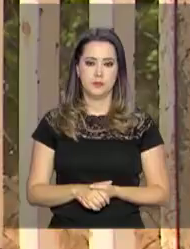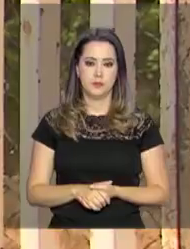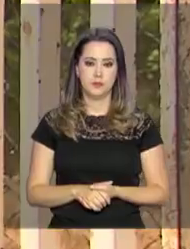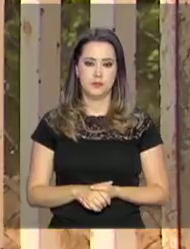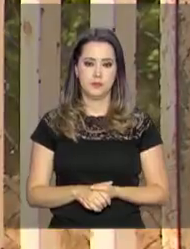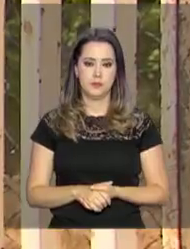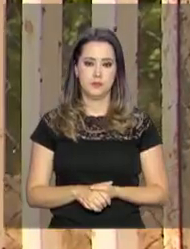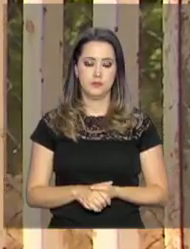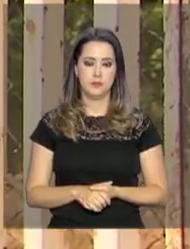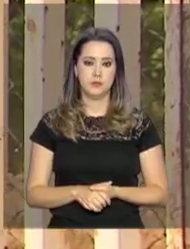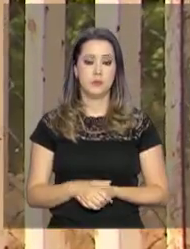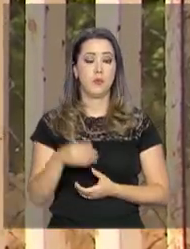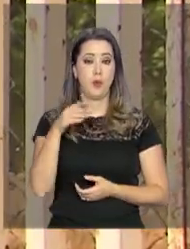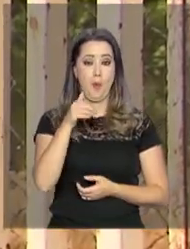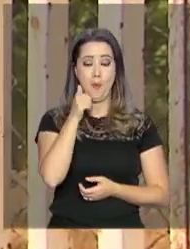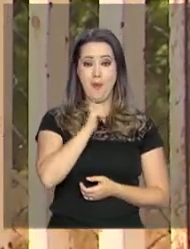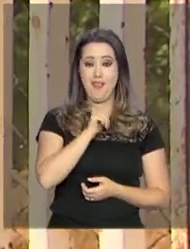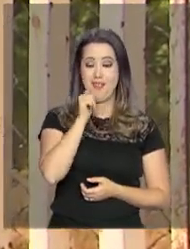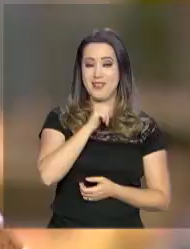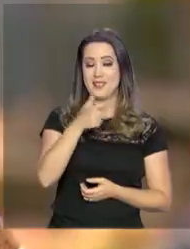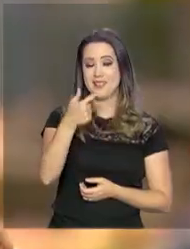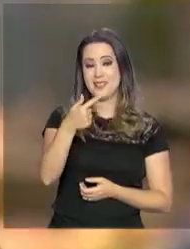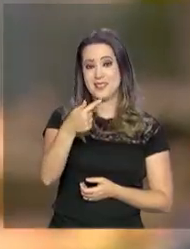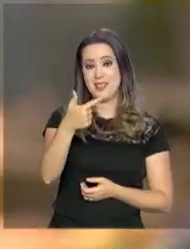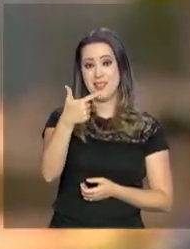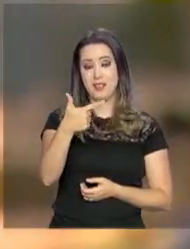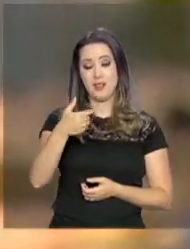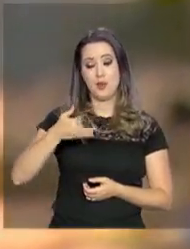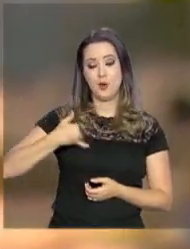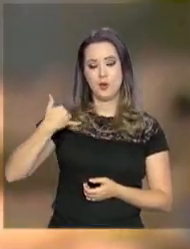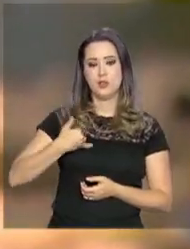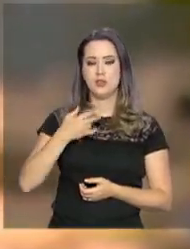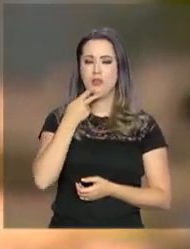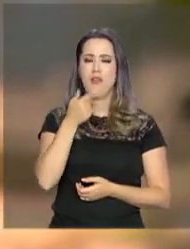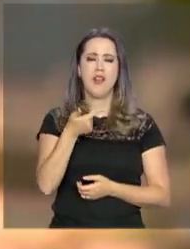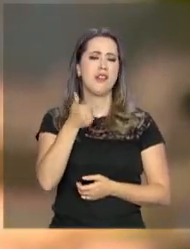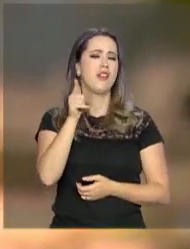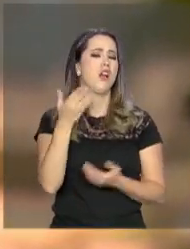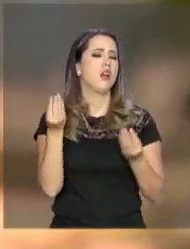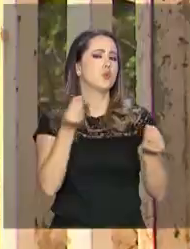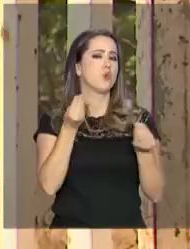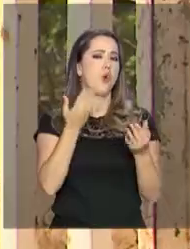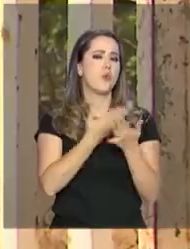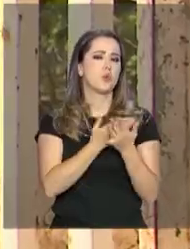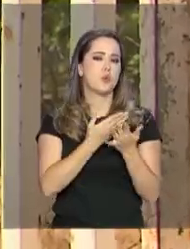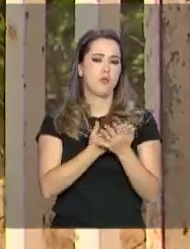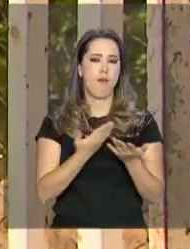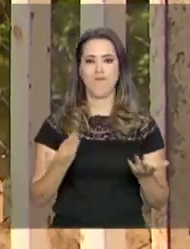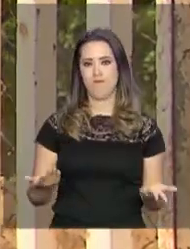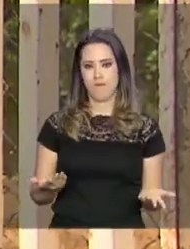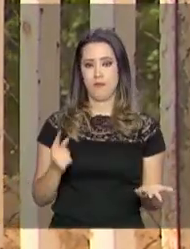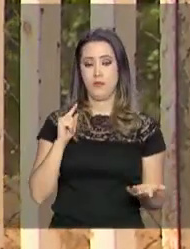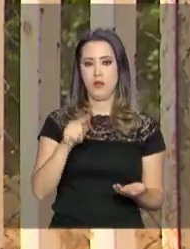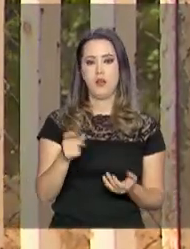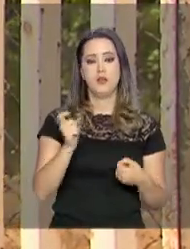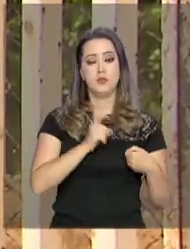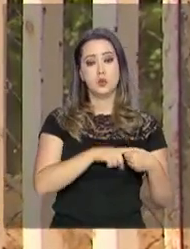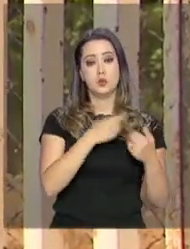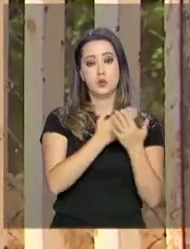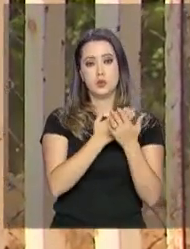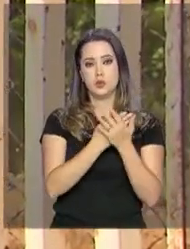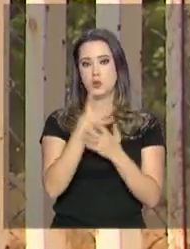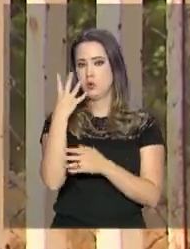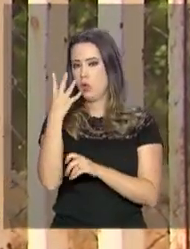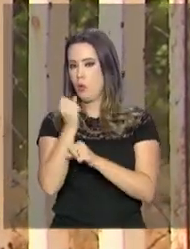a madalena tem 72 anos e conta que não teve oportunidade de estudar na juventude ela retomou ensino